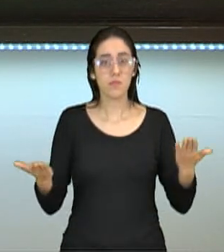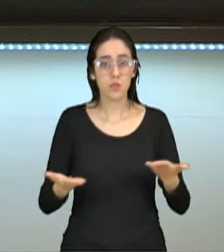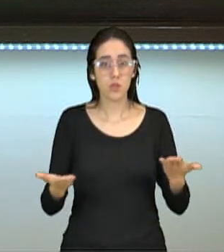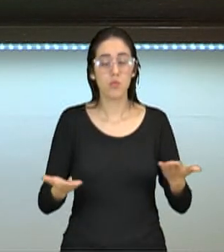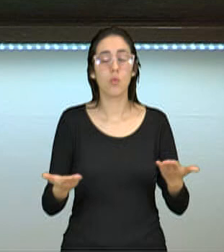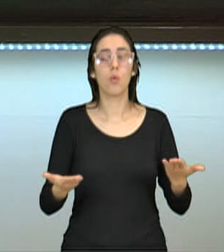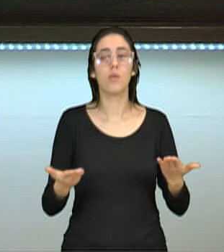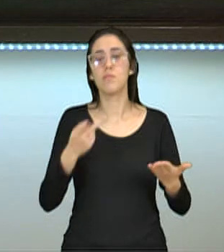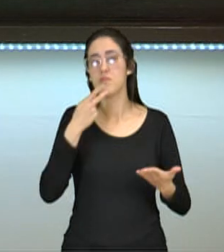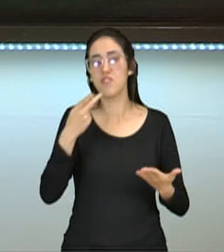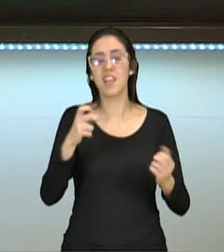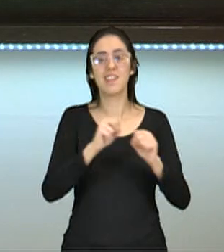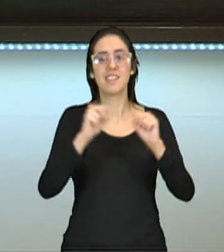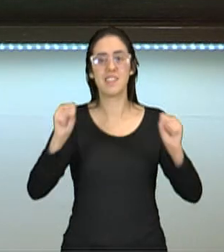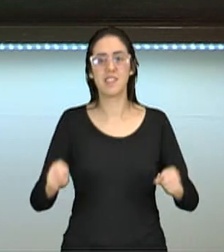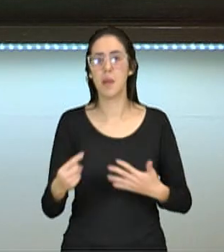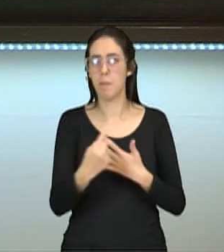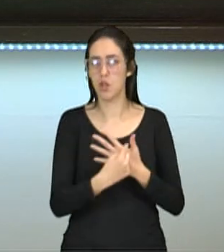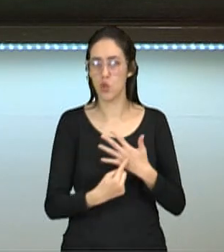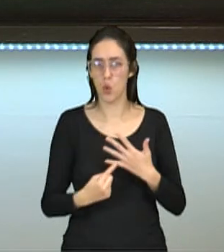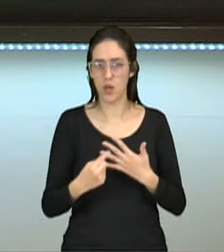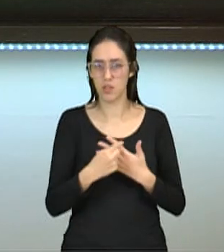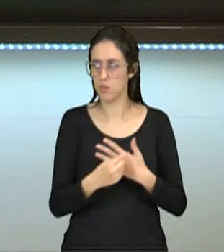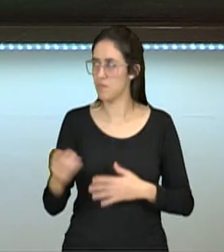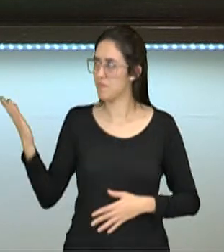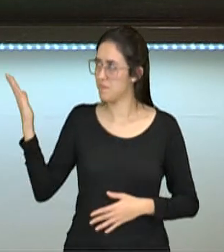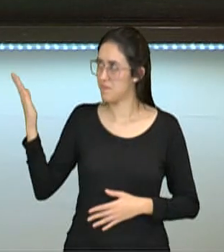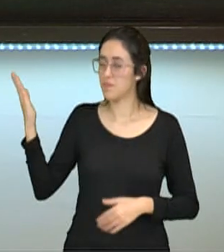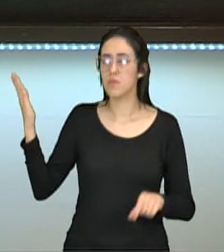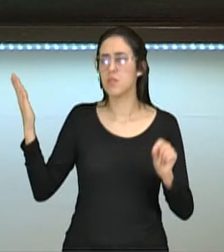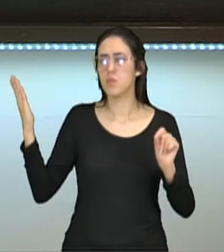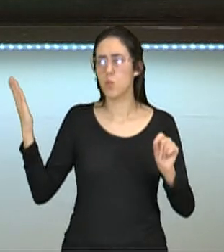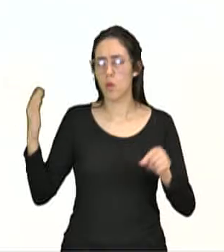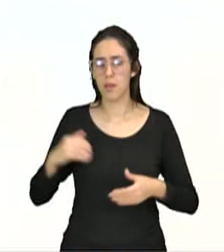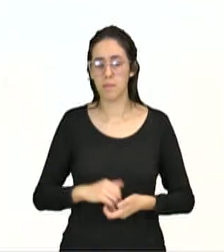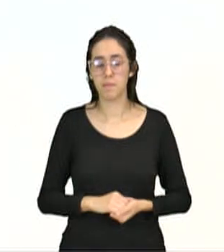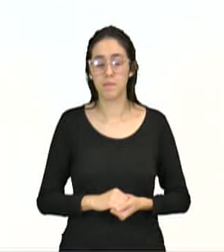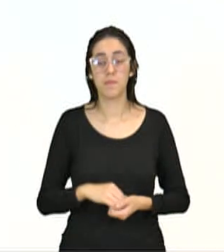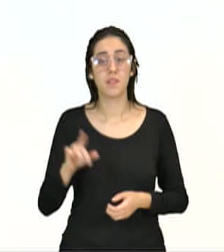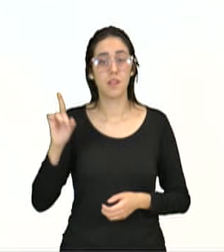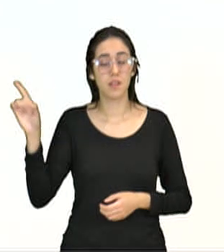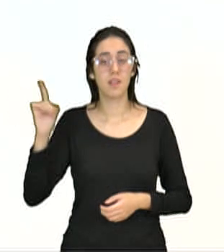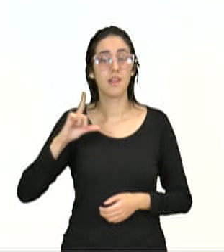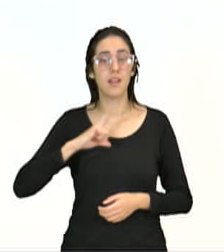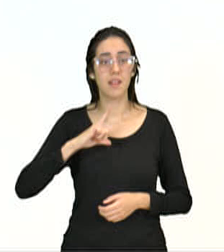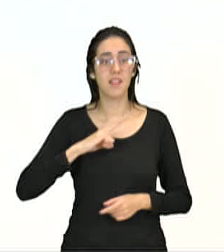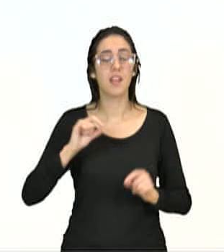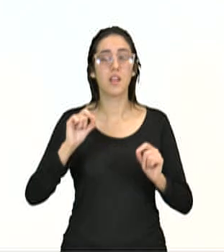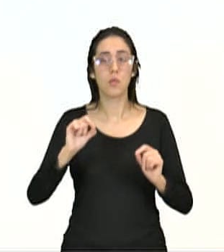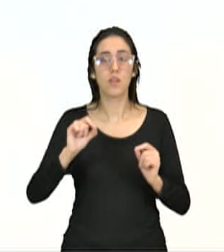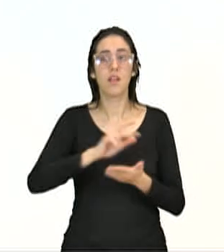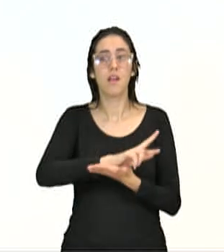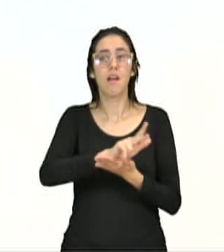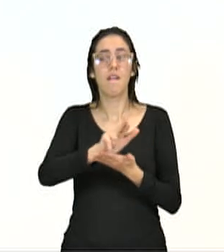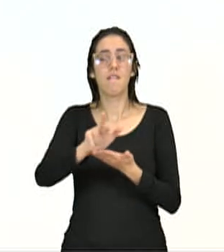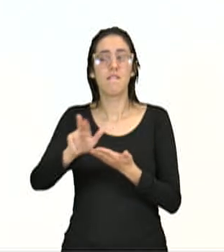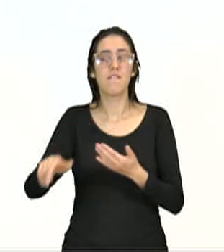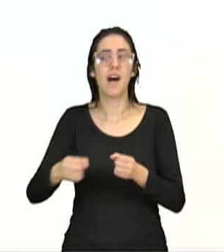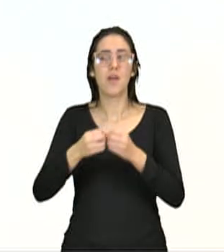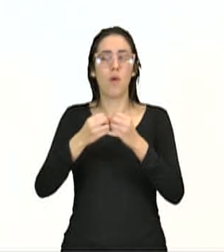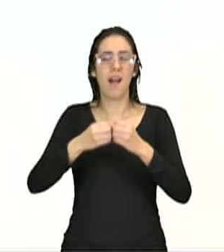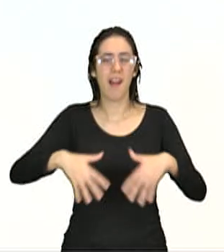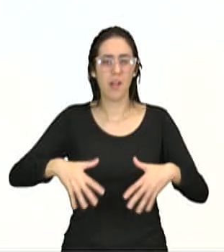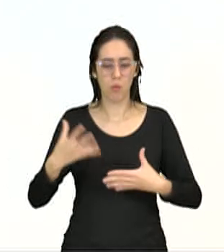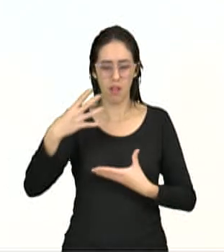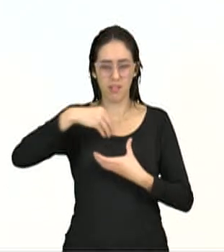falar um pouquinho aqui do sistema endócrino. O sistema endócrino, ele é formado pelo conjunto de glândulas que nós temos no